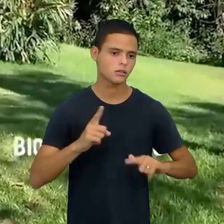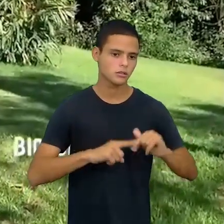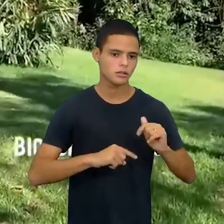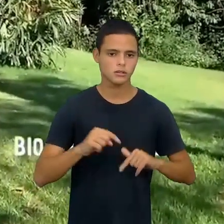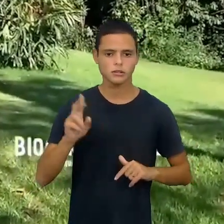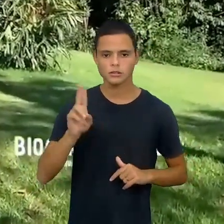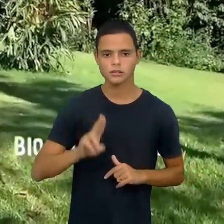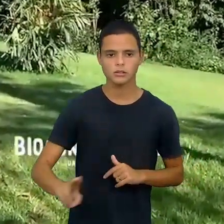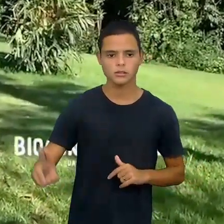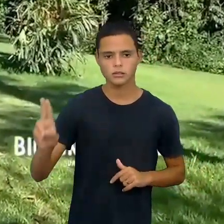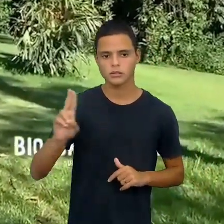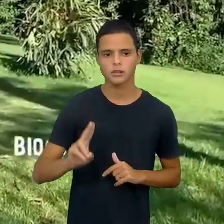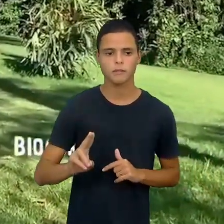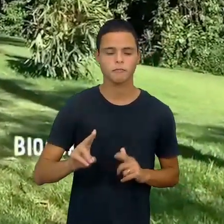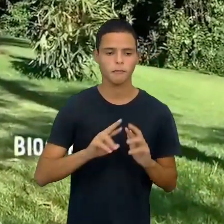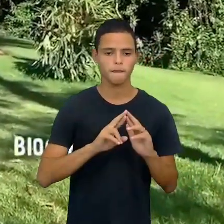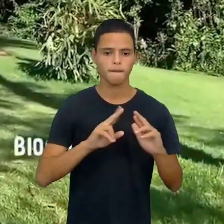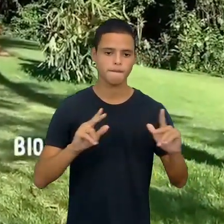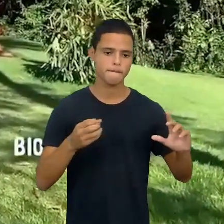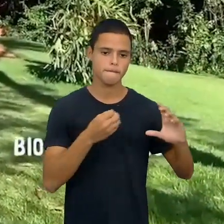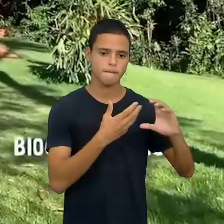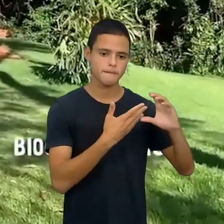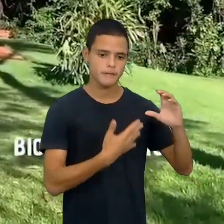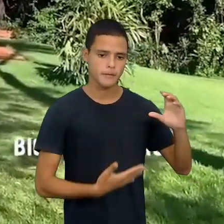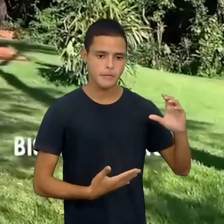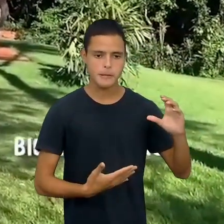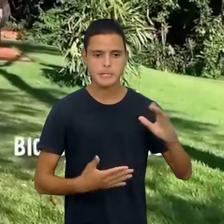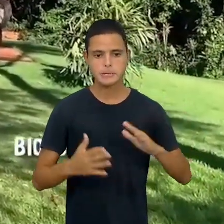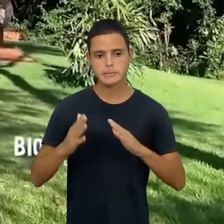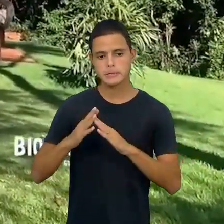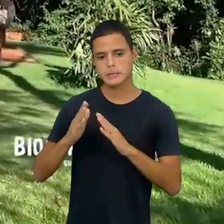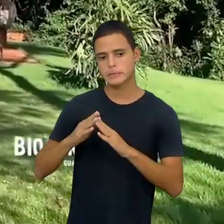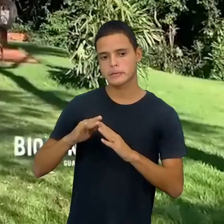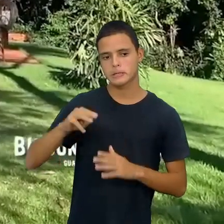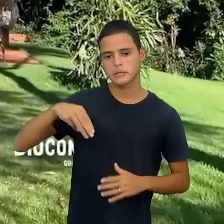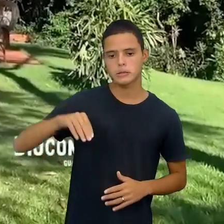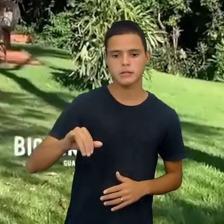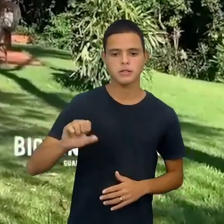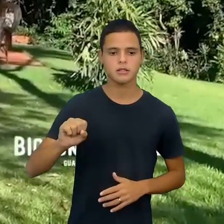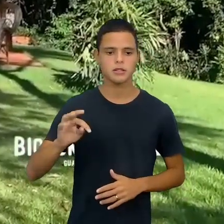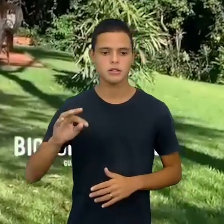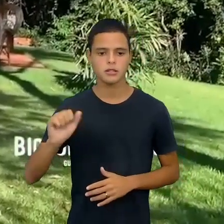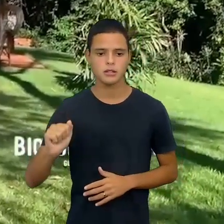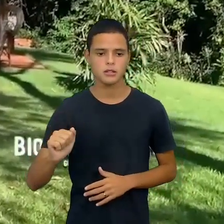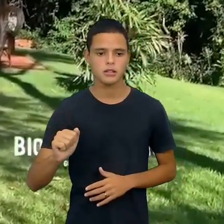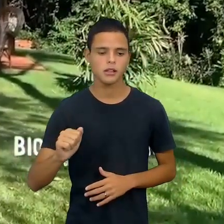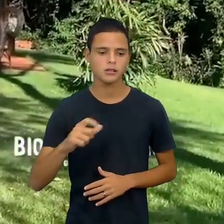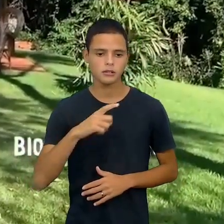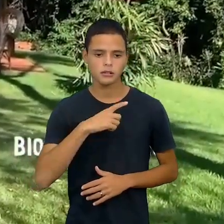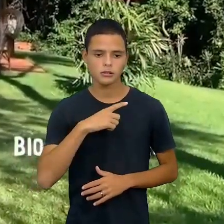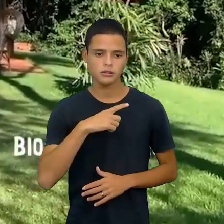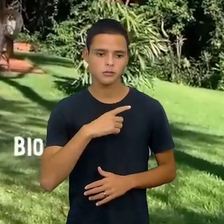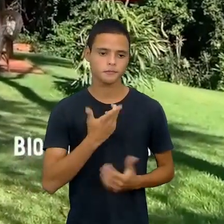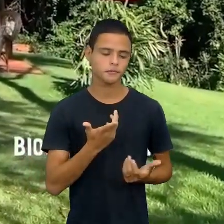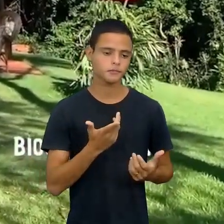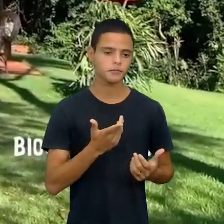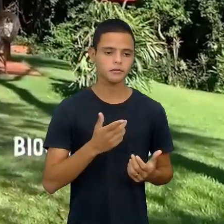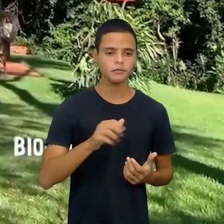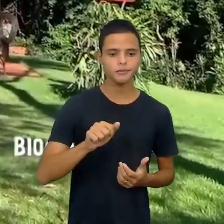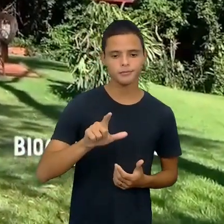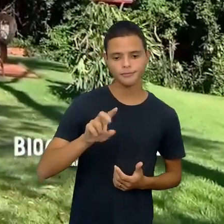utilizamos e várias características. A gente chama de uma casa mista por quê? Porque nós temos fundação de cimento e